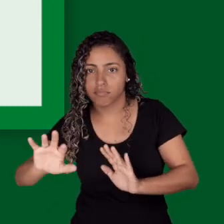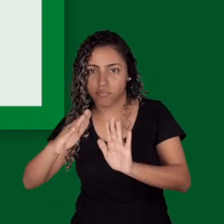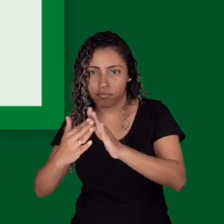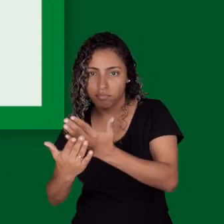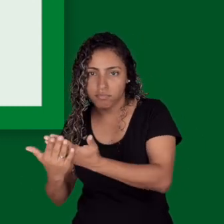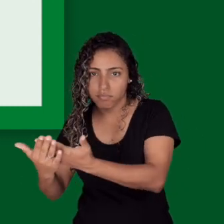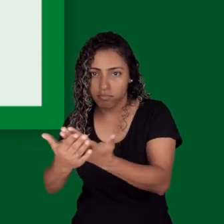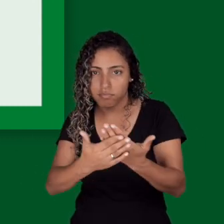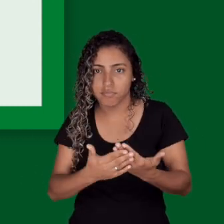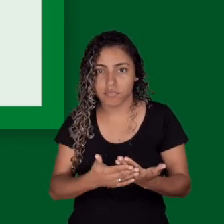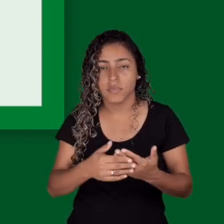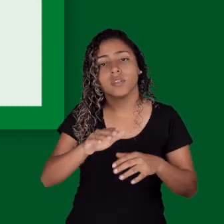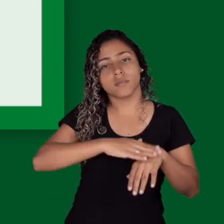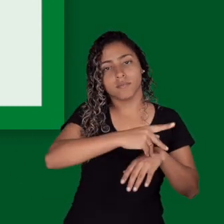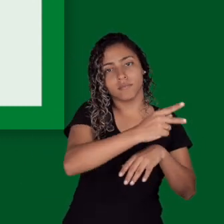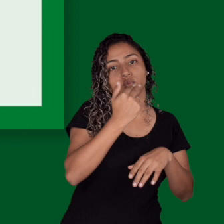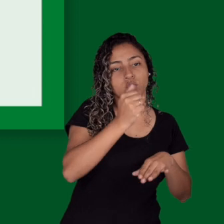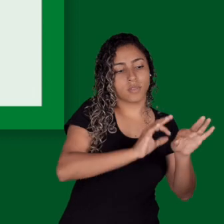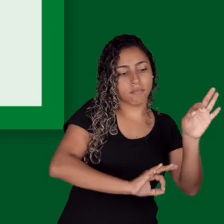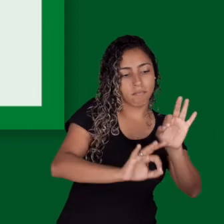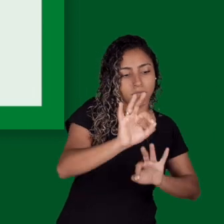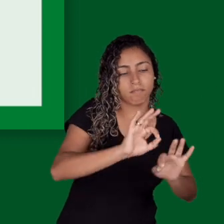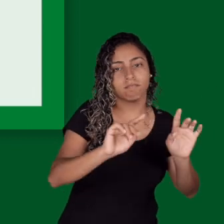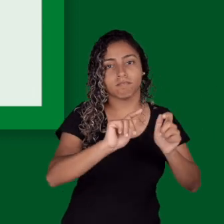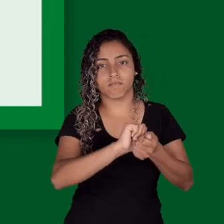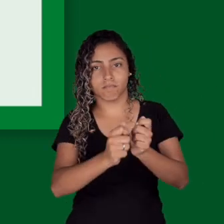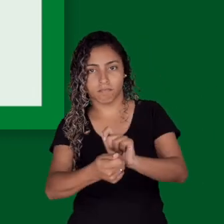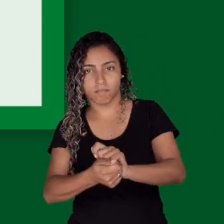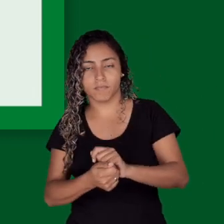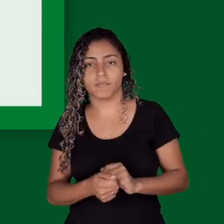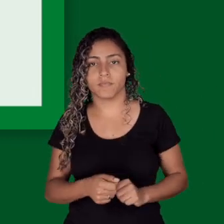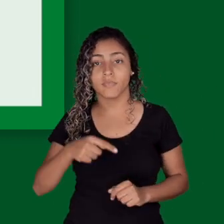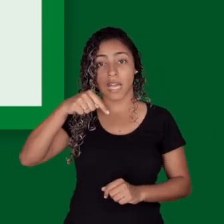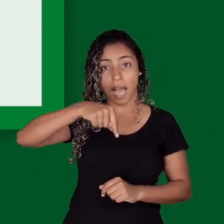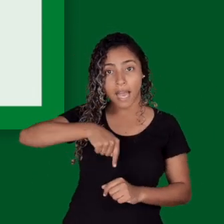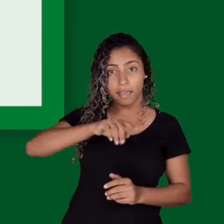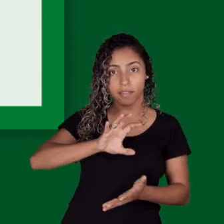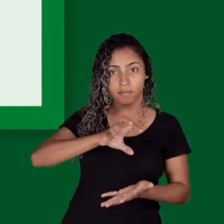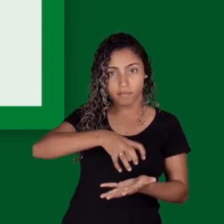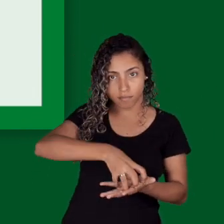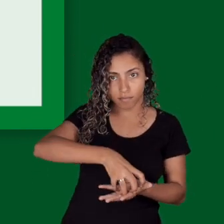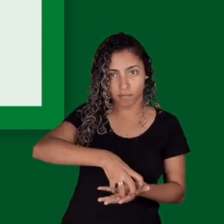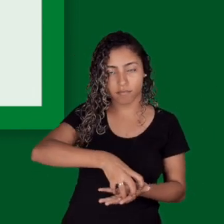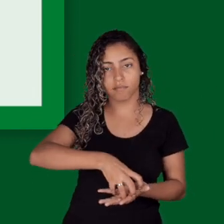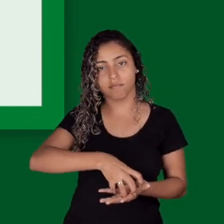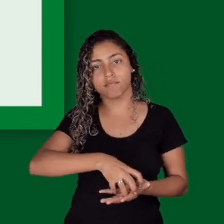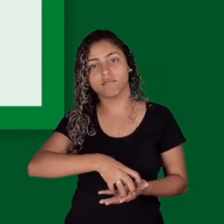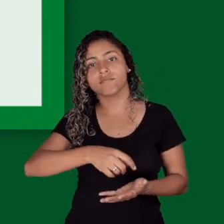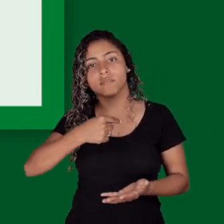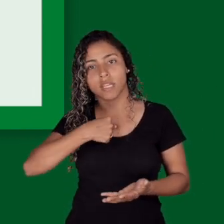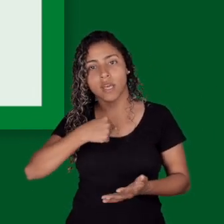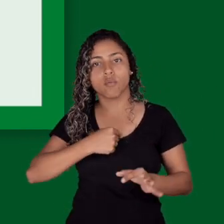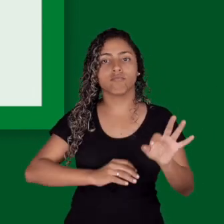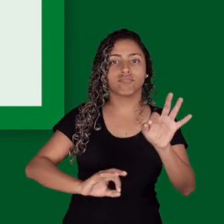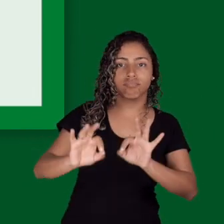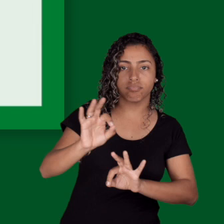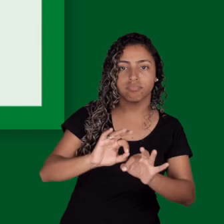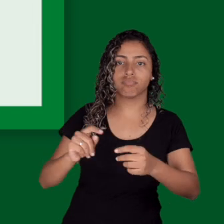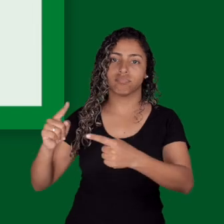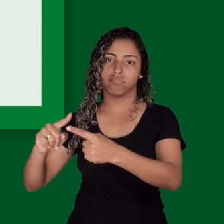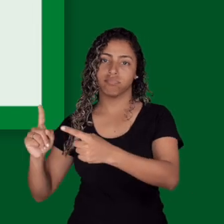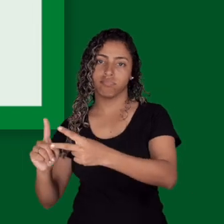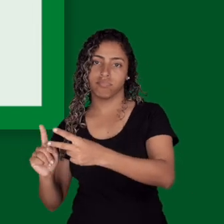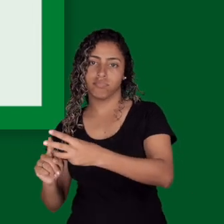são elaborados pelo próprio nutricionista. A gente aqui da área central, eu como área central, eu faço os cardápios para essas patologias